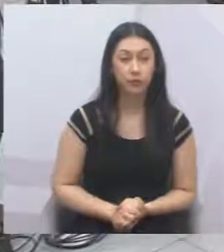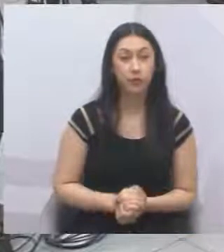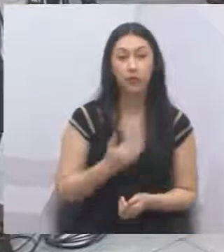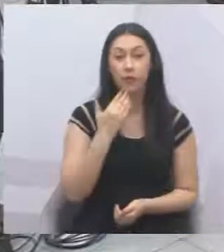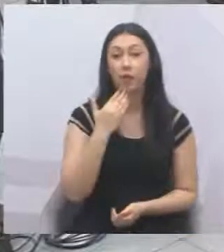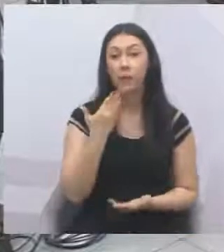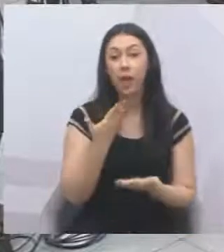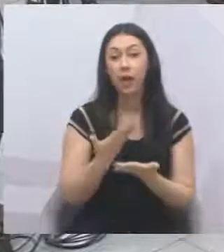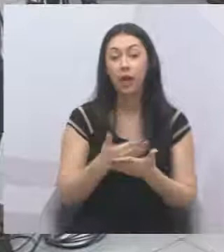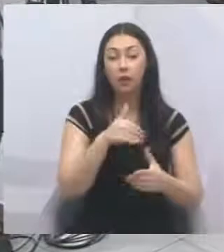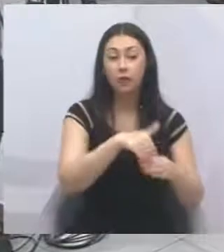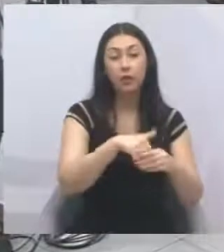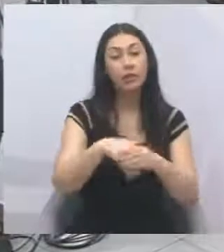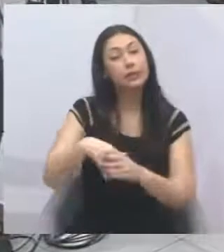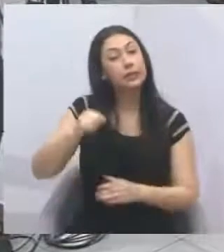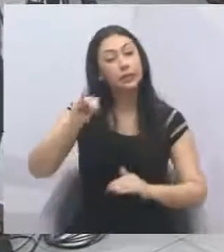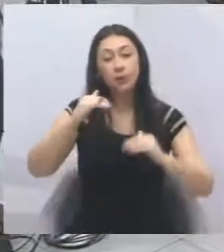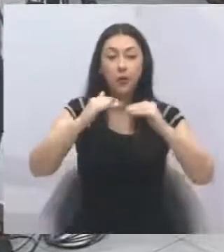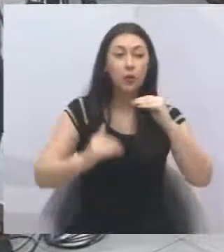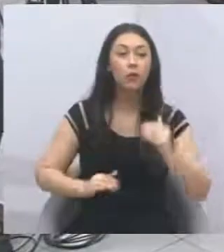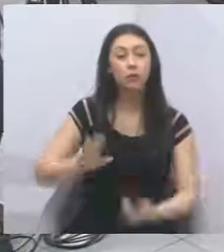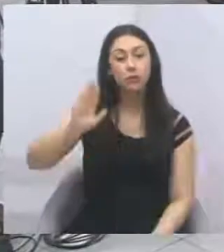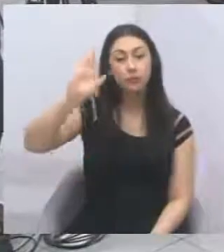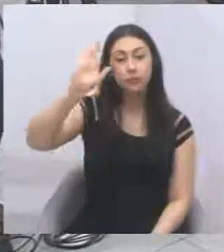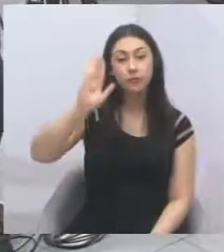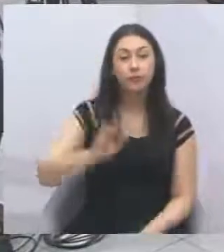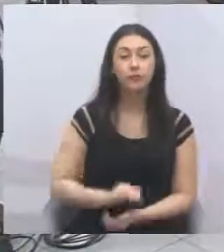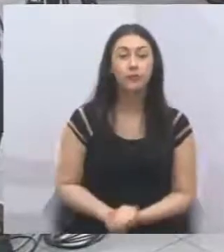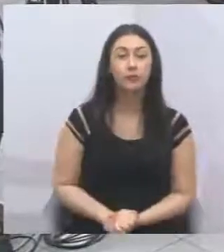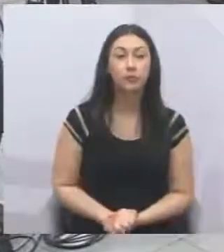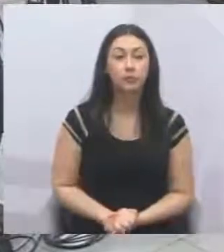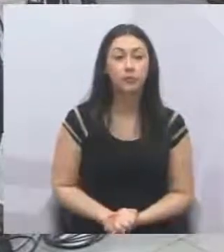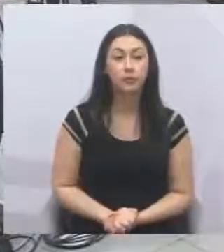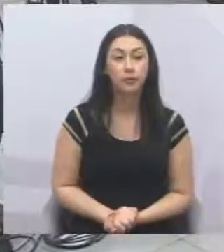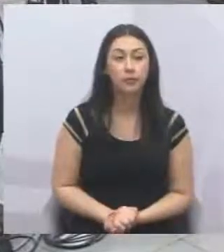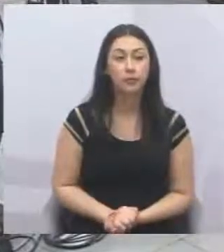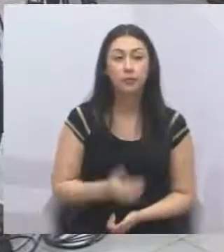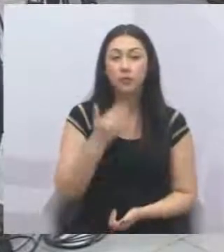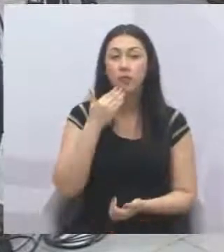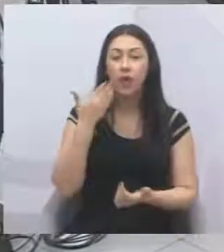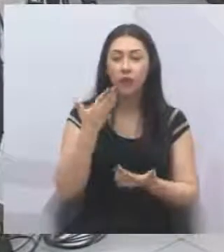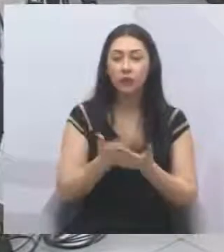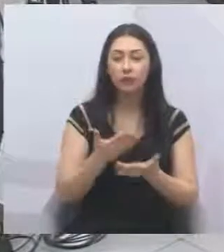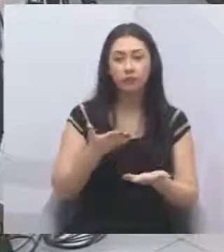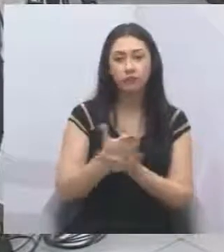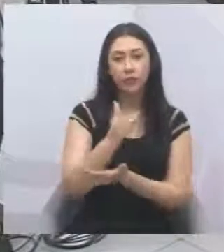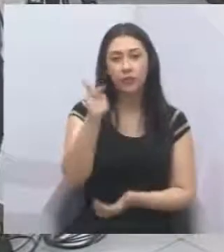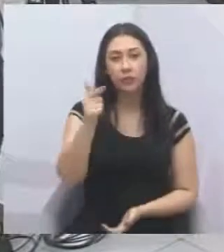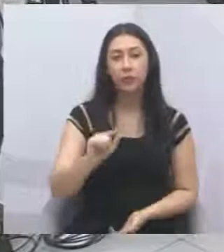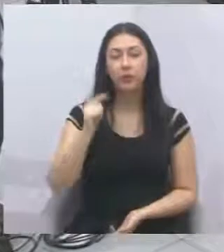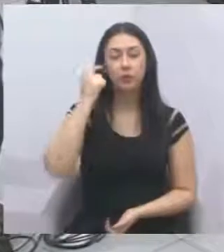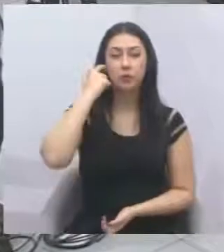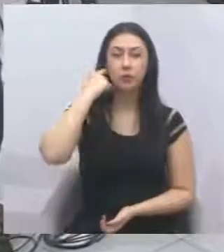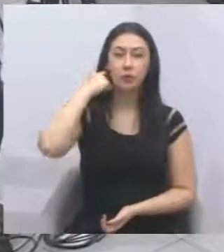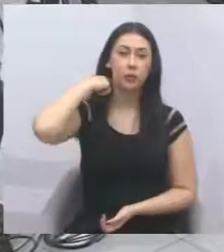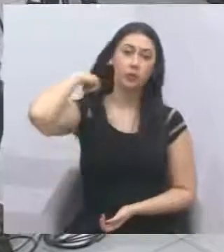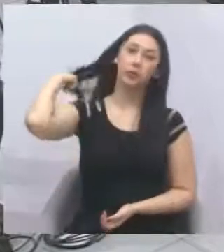Requerimento está em votação. Os que forem contrário, por favor, se manifestem levantando os braços. Requerimento aprovado. Próximo